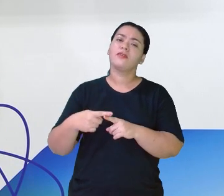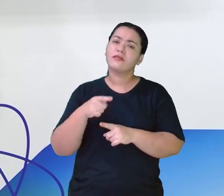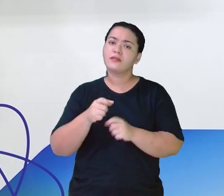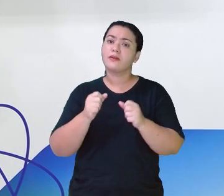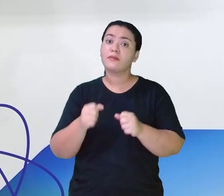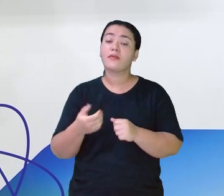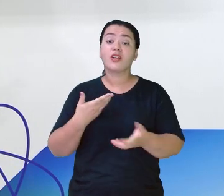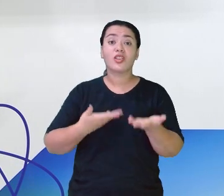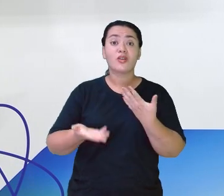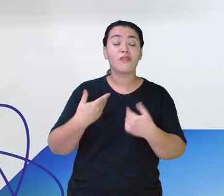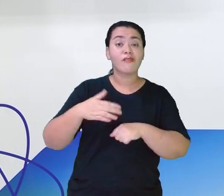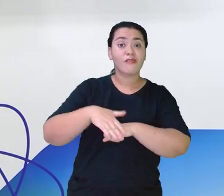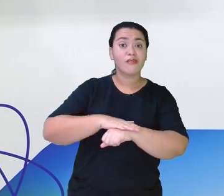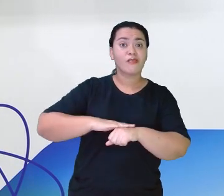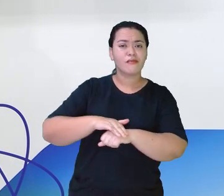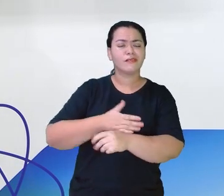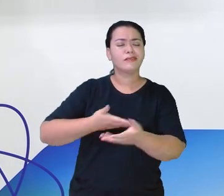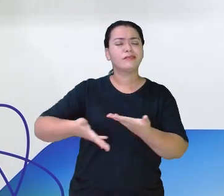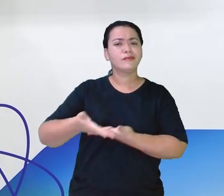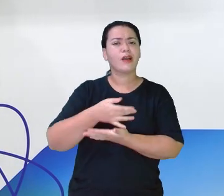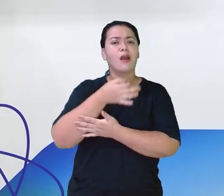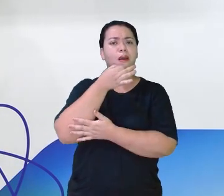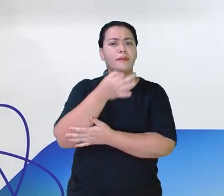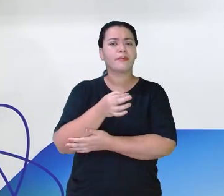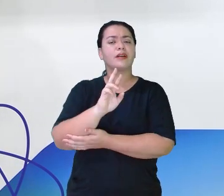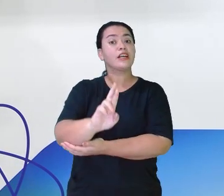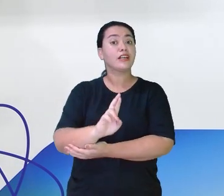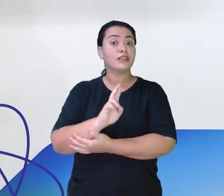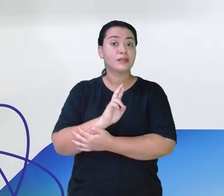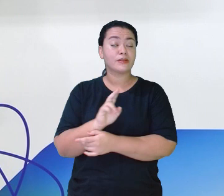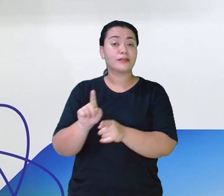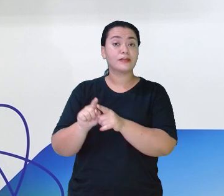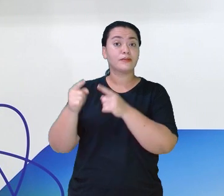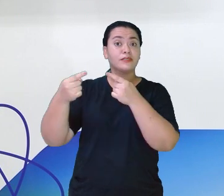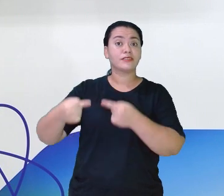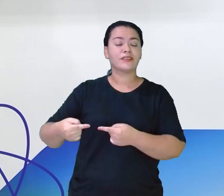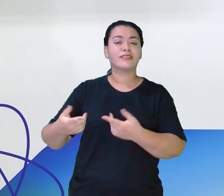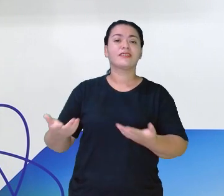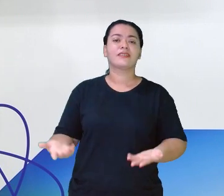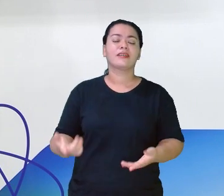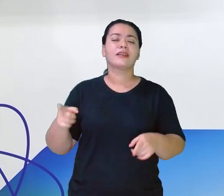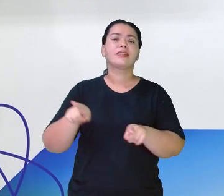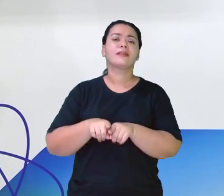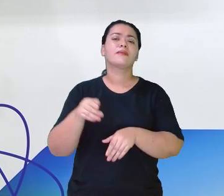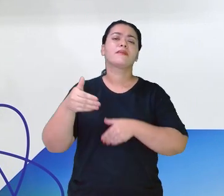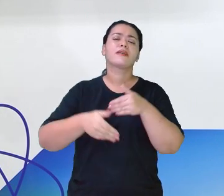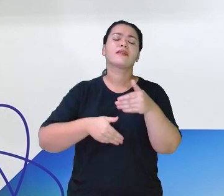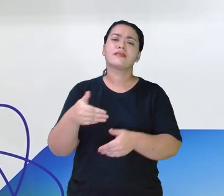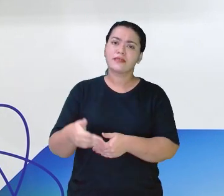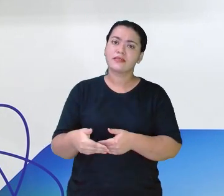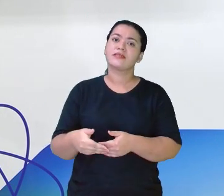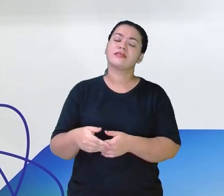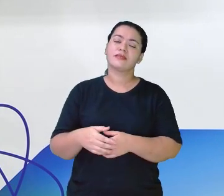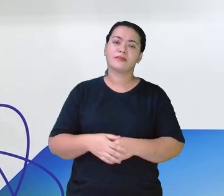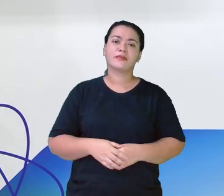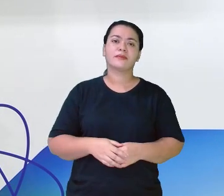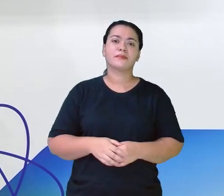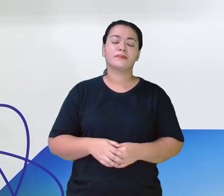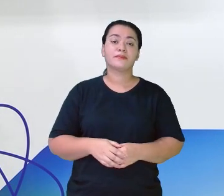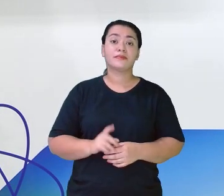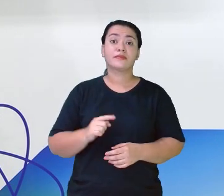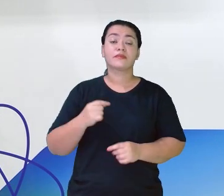conversar conosco, colocar suas opiniões, responder os desafios e você participa mais